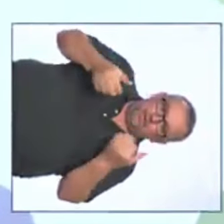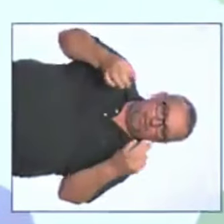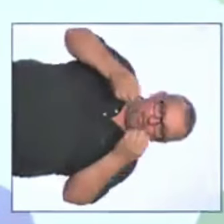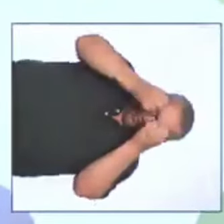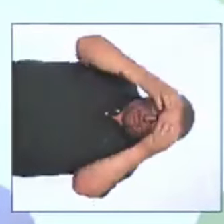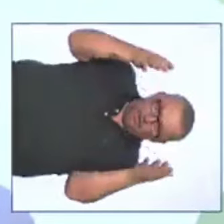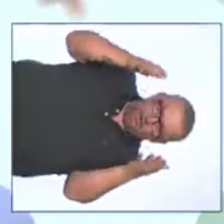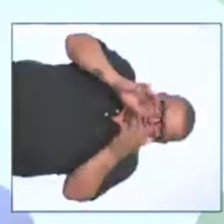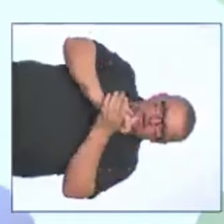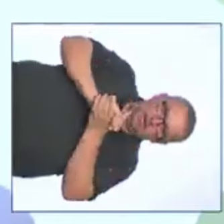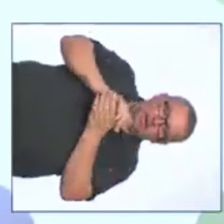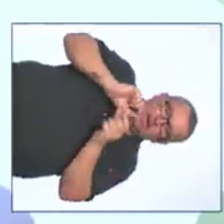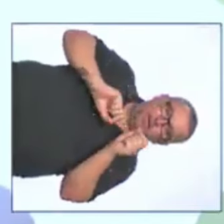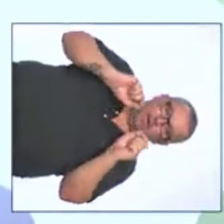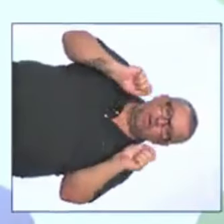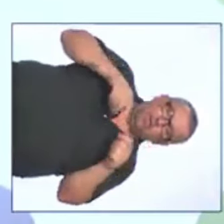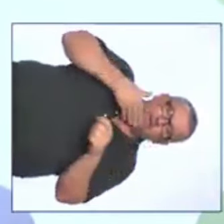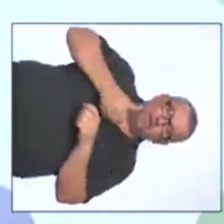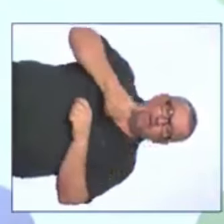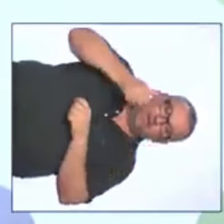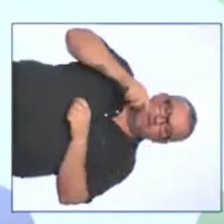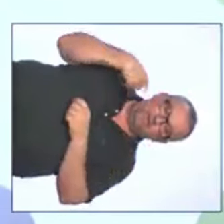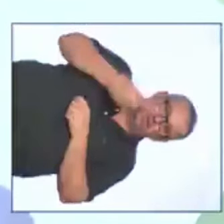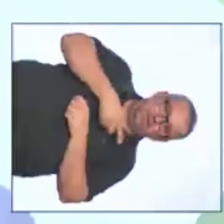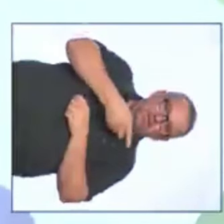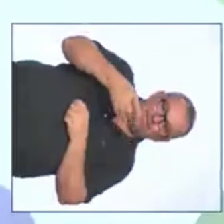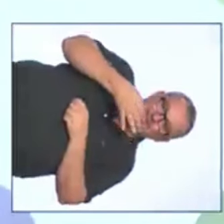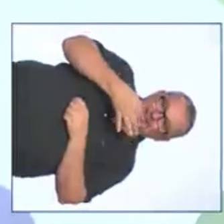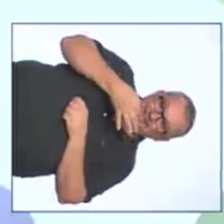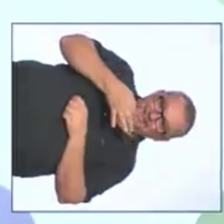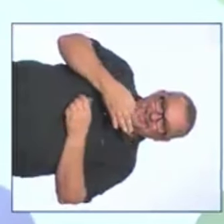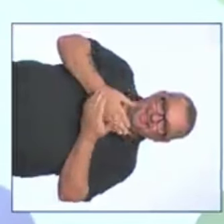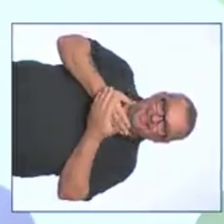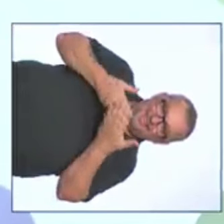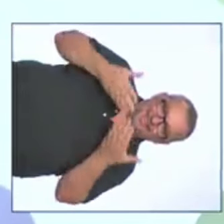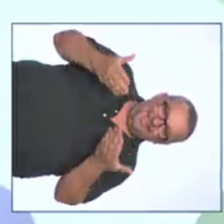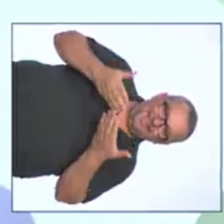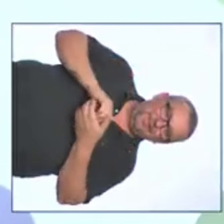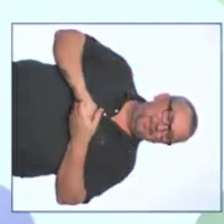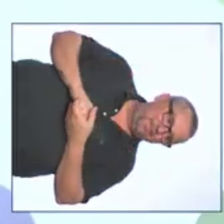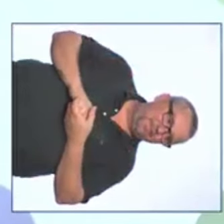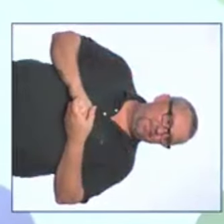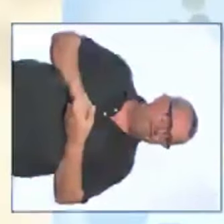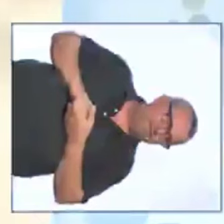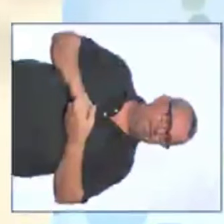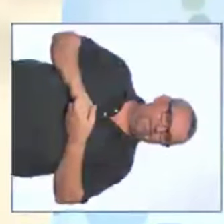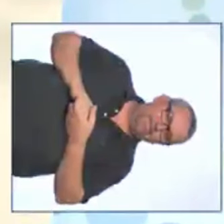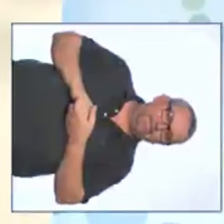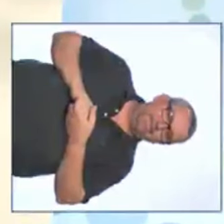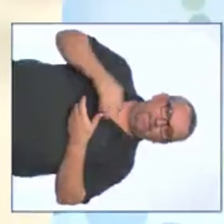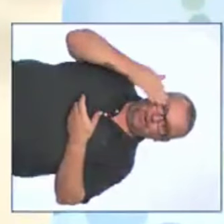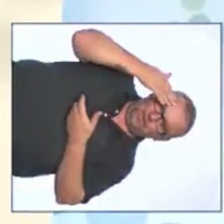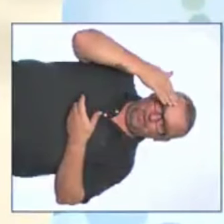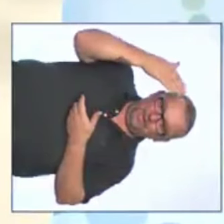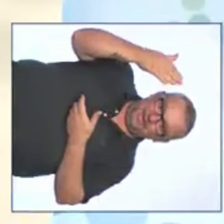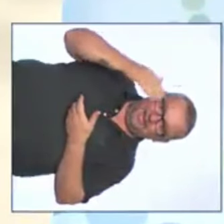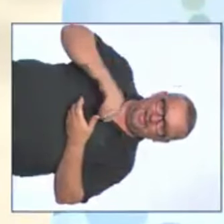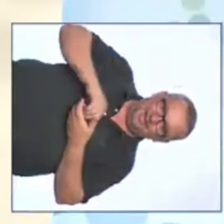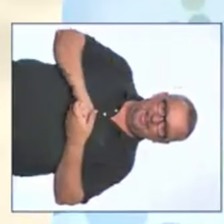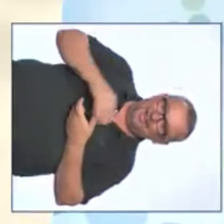claro e o que a gente pode melhorar e o que vocês acharam da nossa aula de hoje né Ju isso aí obrigada